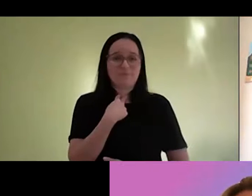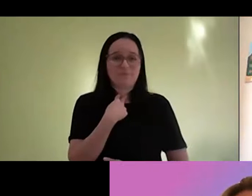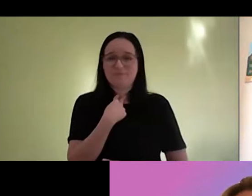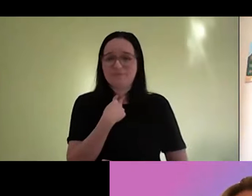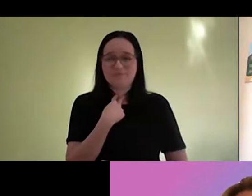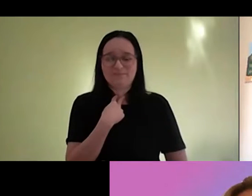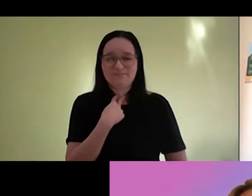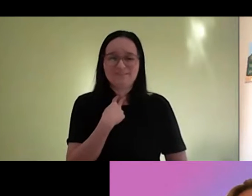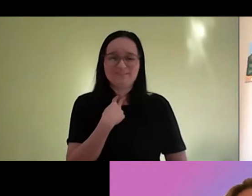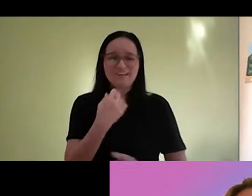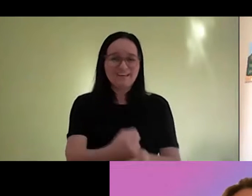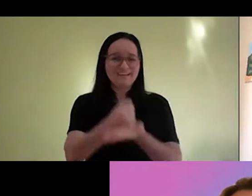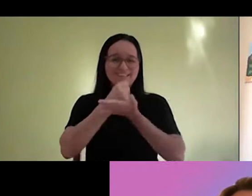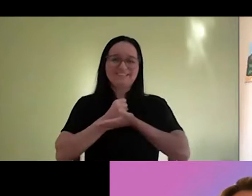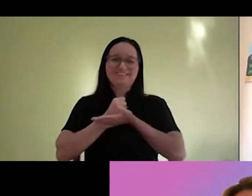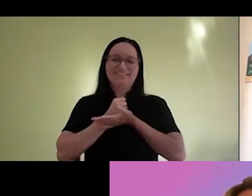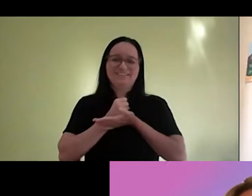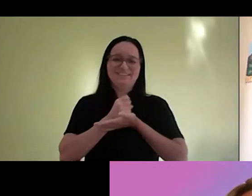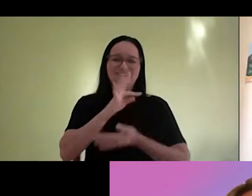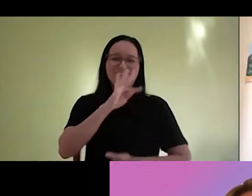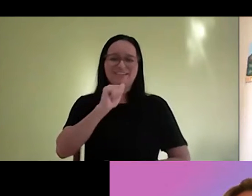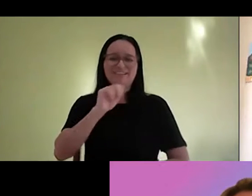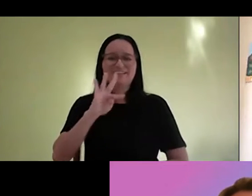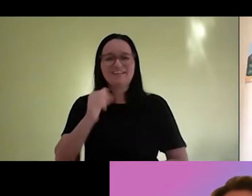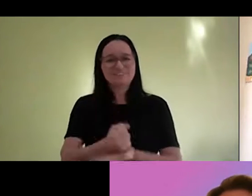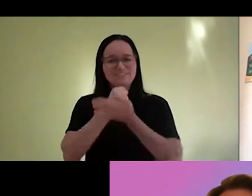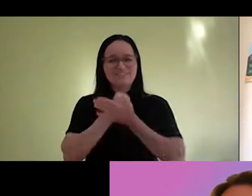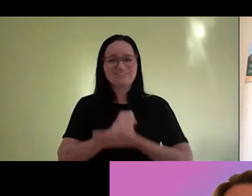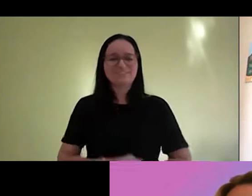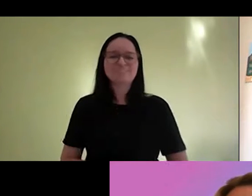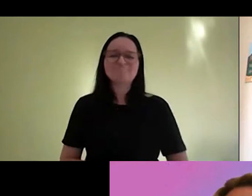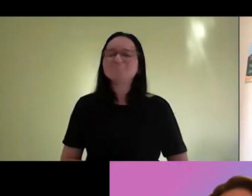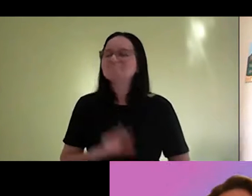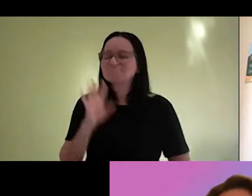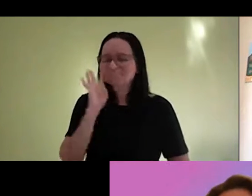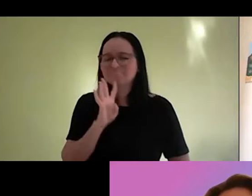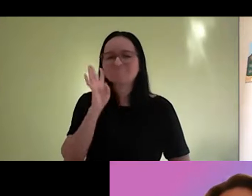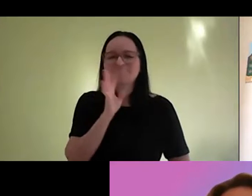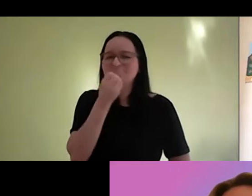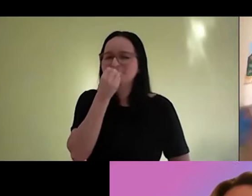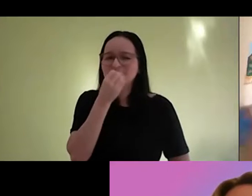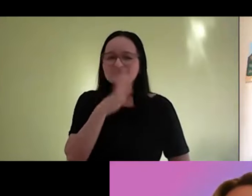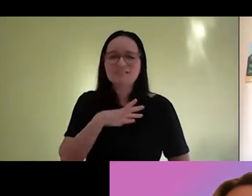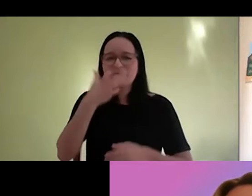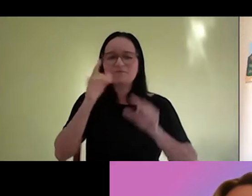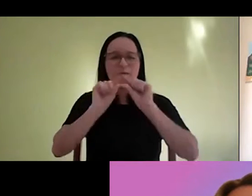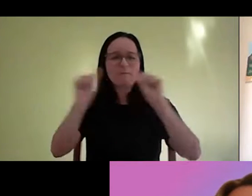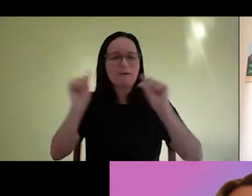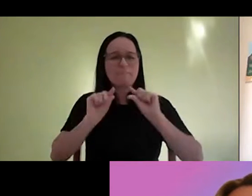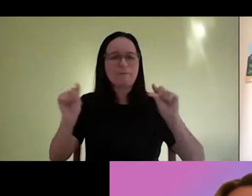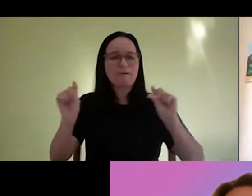Tati, socorro! Ah, que legal, que legal, Adri, tem um monte de comentário incrível falando